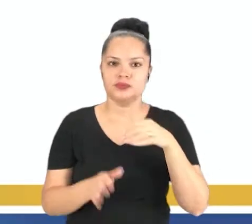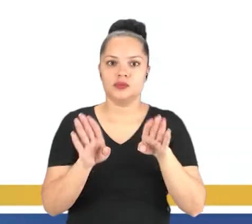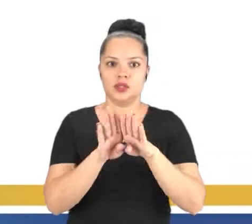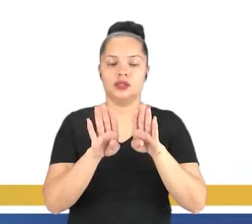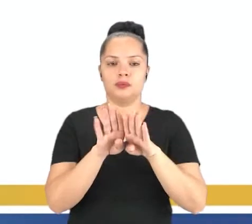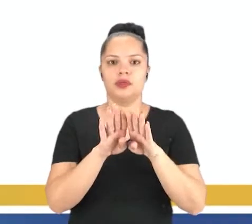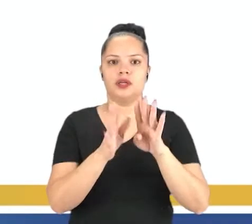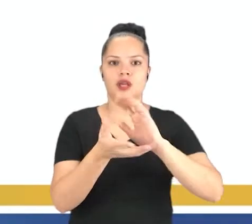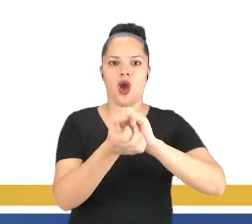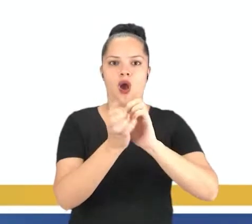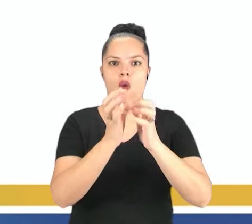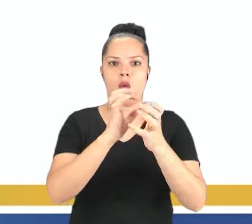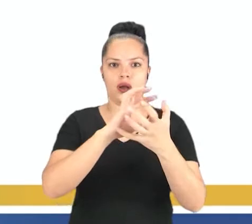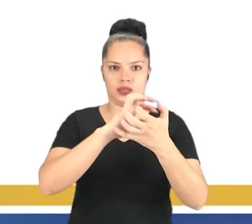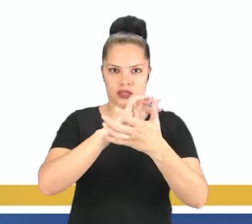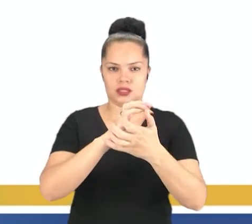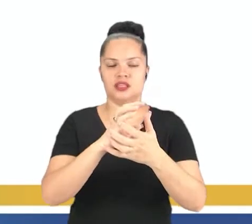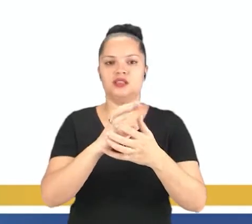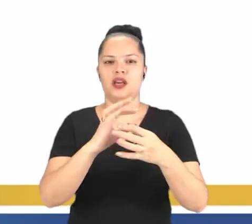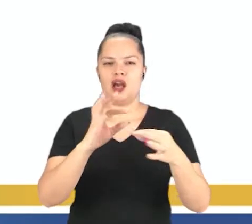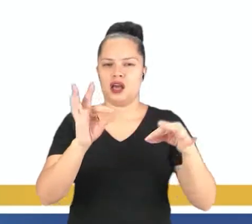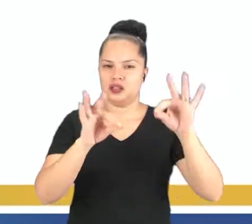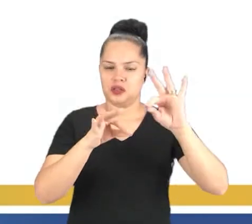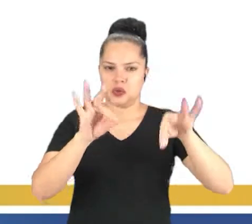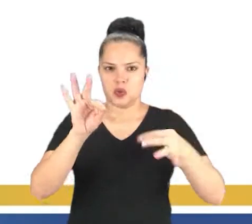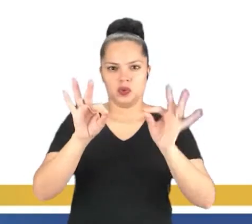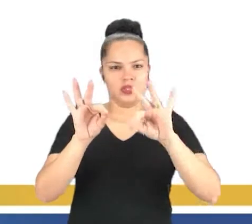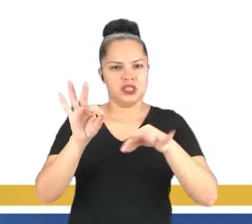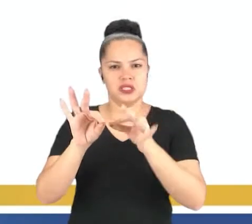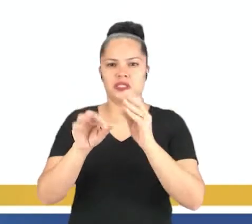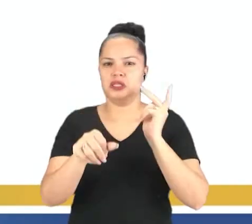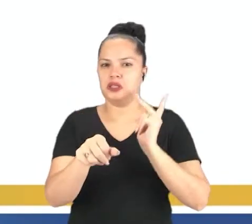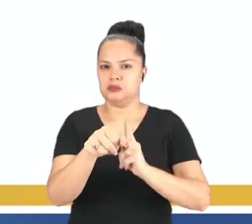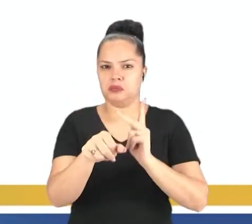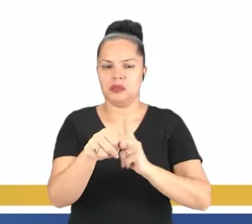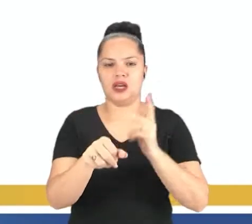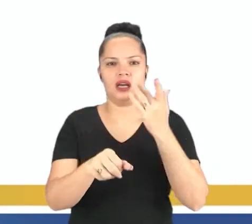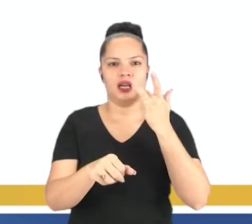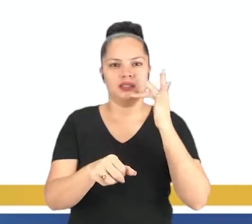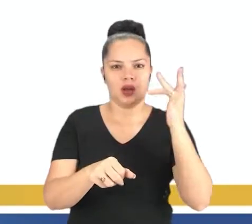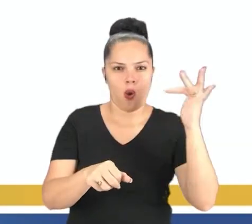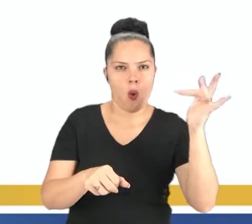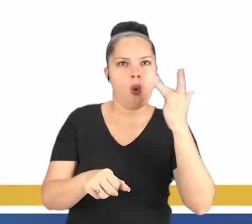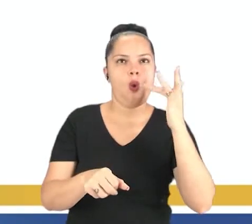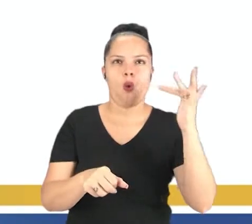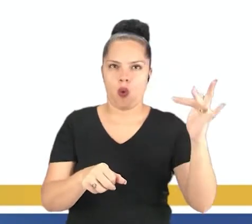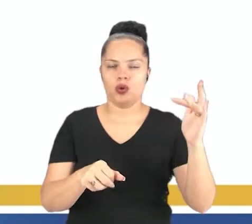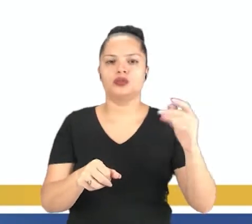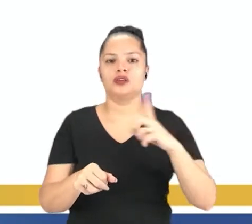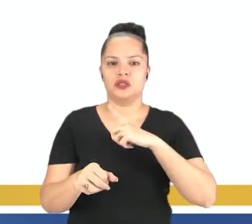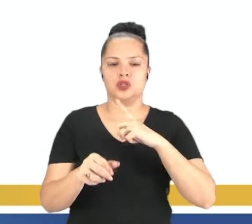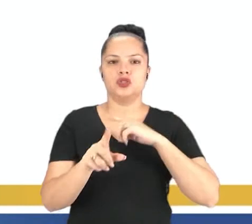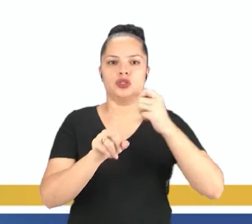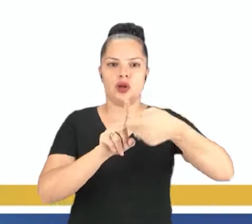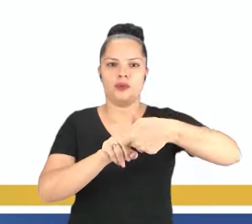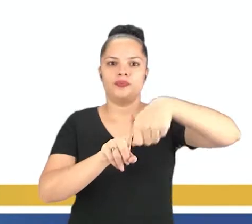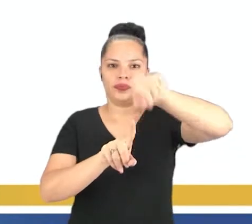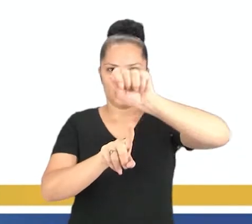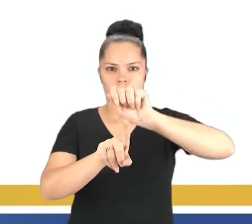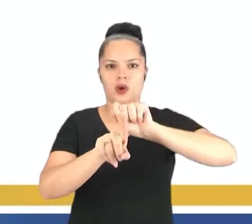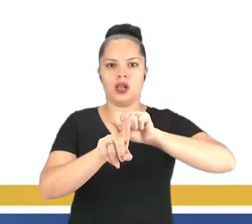possuem um rico artesanato tecidos objetos de ouro prata e artigos com pinturas o calendário deles era um calendário solar